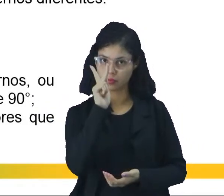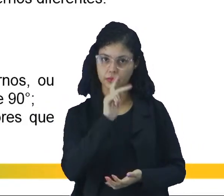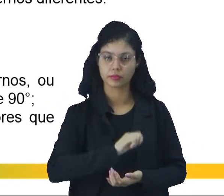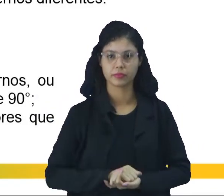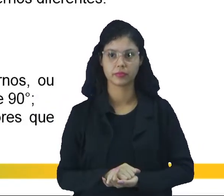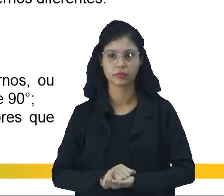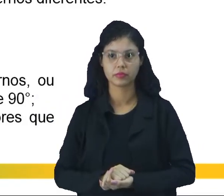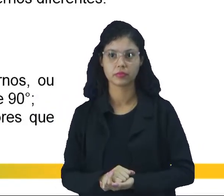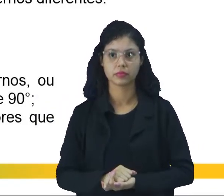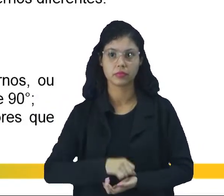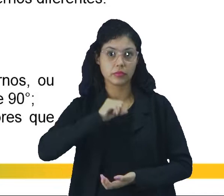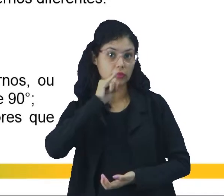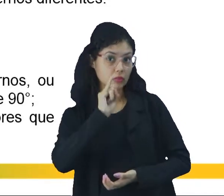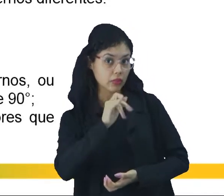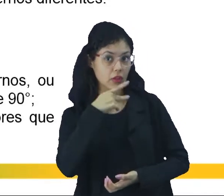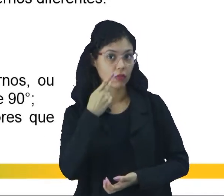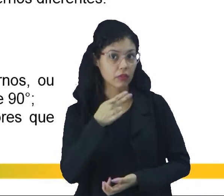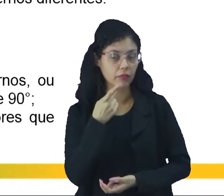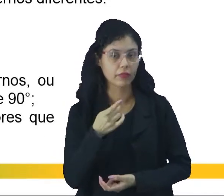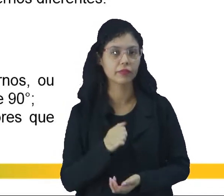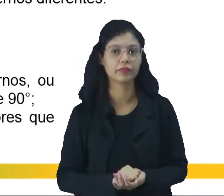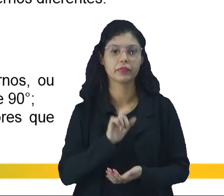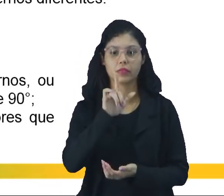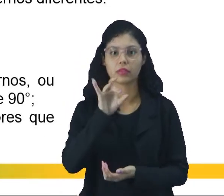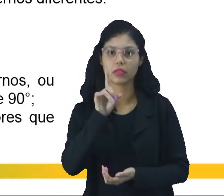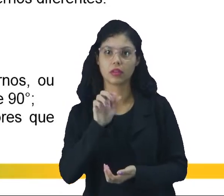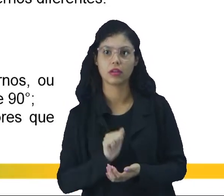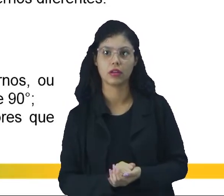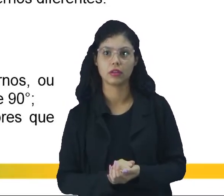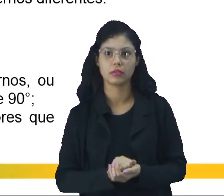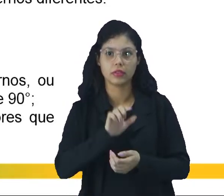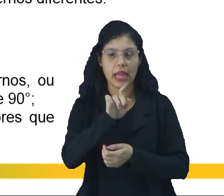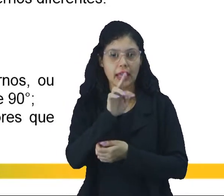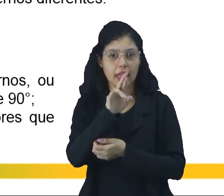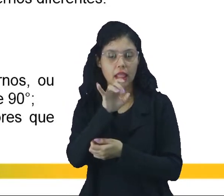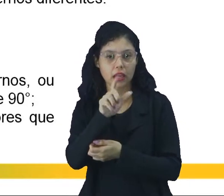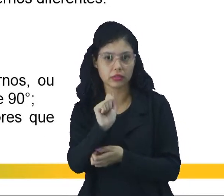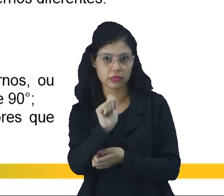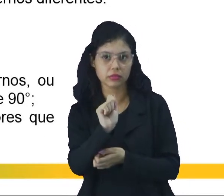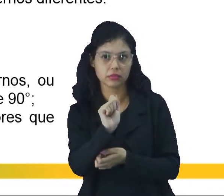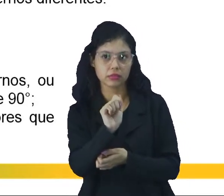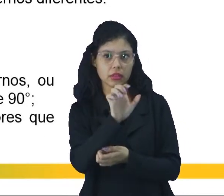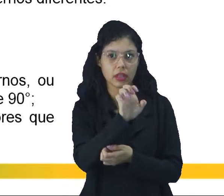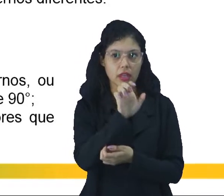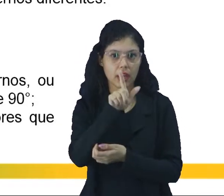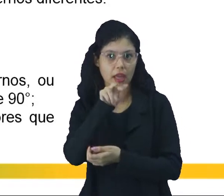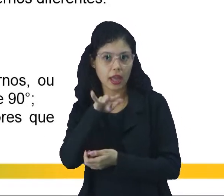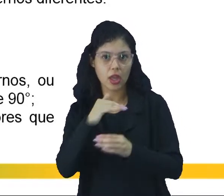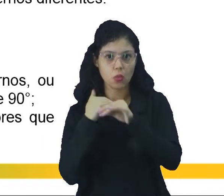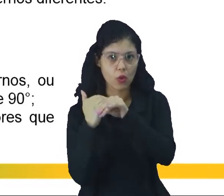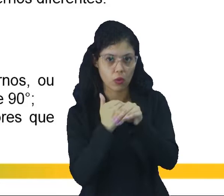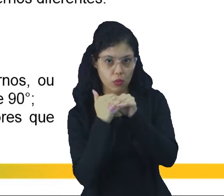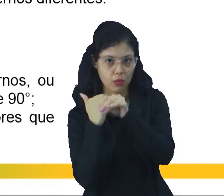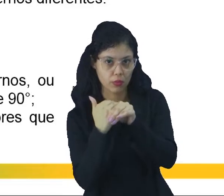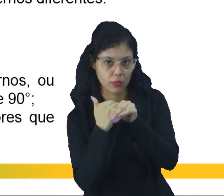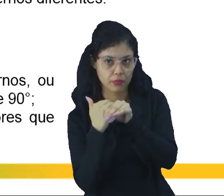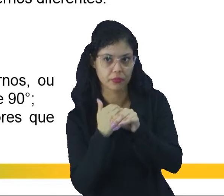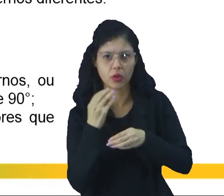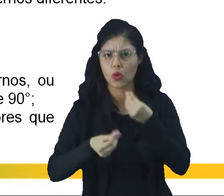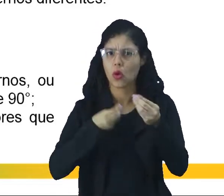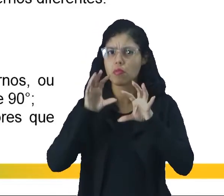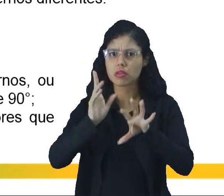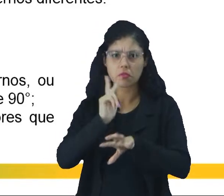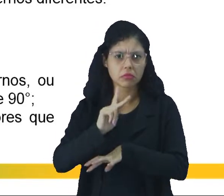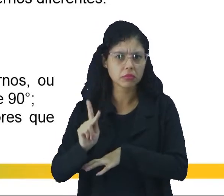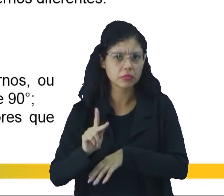correto? Se eu for falar em relação aos lados, triângulo equilátero. O prefixo equi quer dizer igual, ok? Como